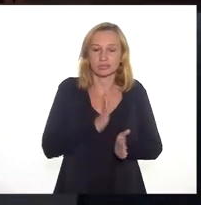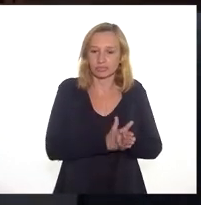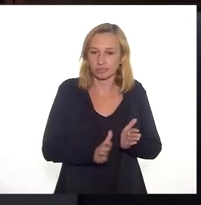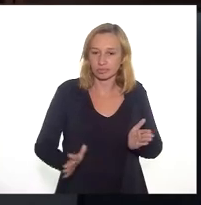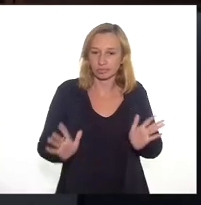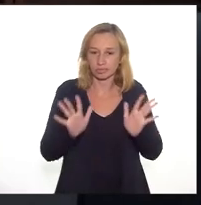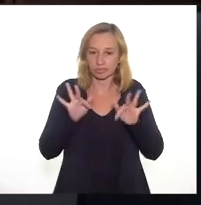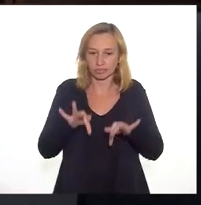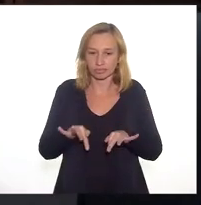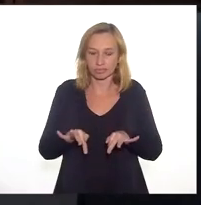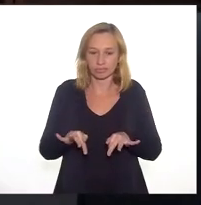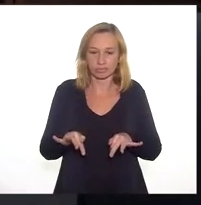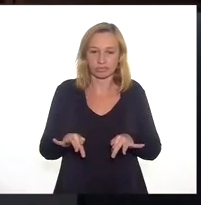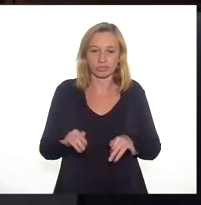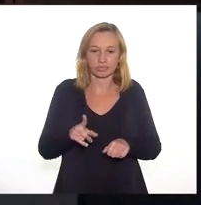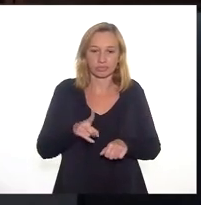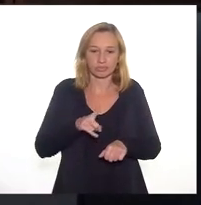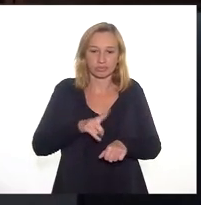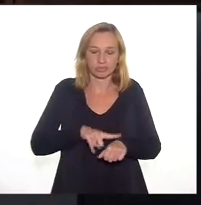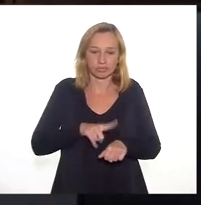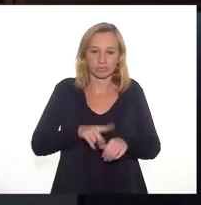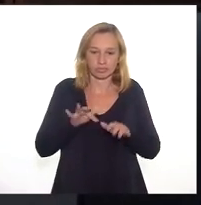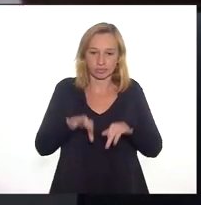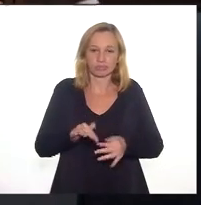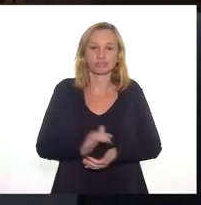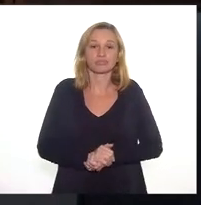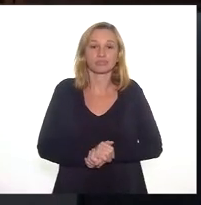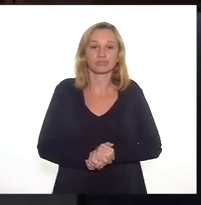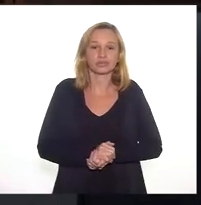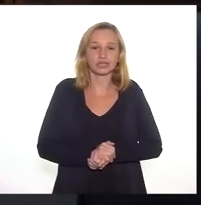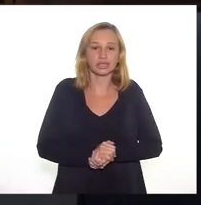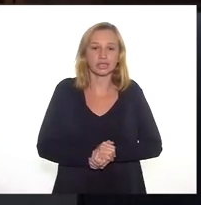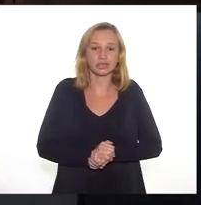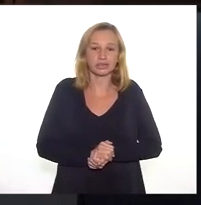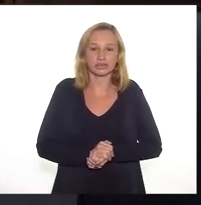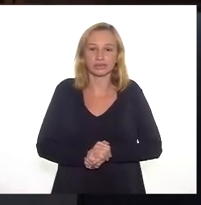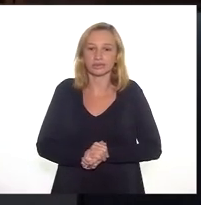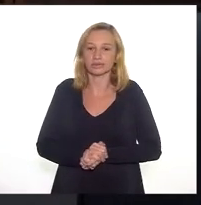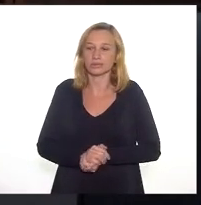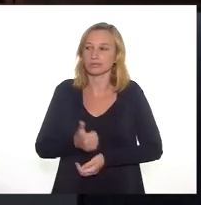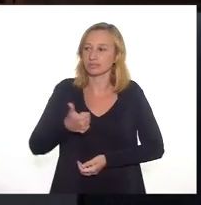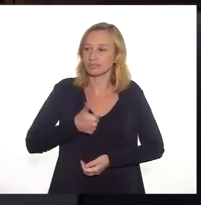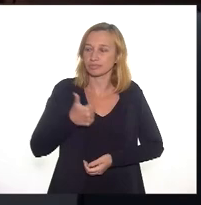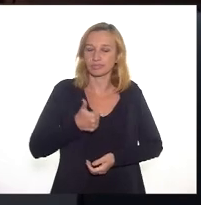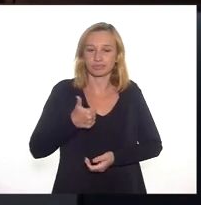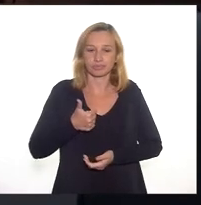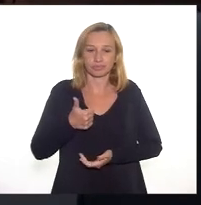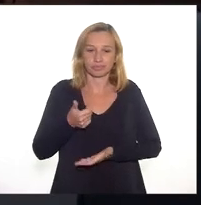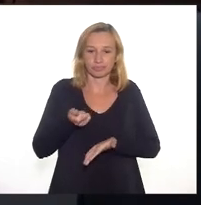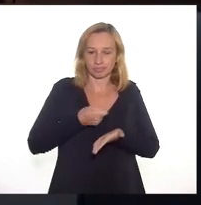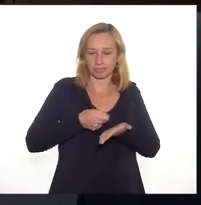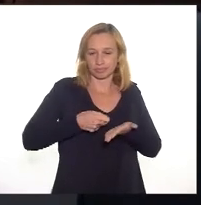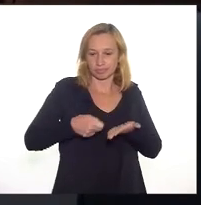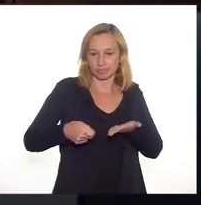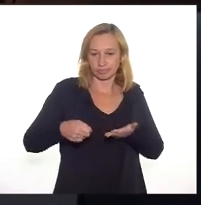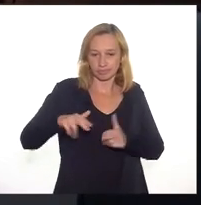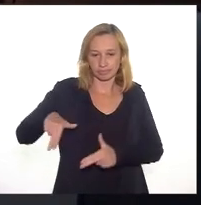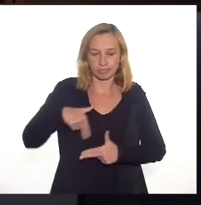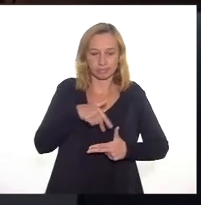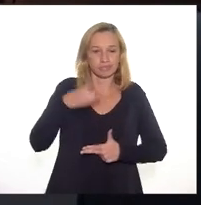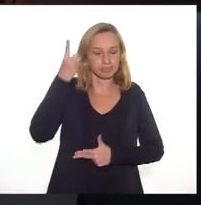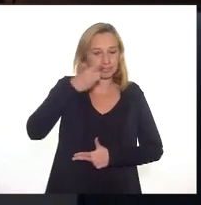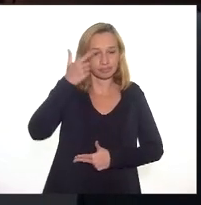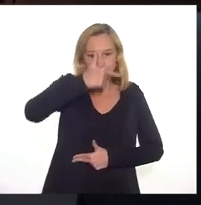mesmo está encerrada, passa-se ao expediente final. Primeiro orador escrito é o deputado Luiz